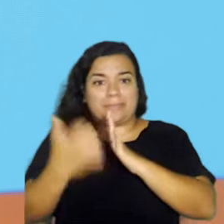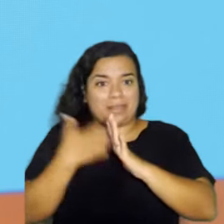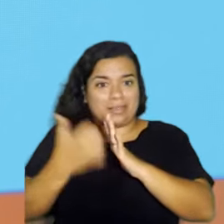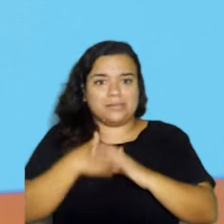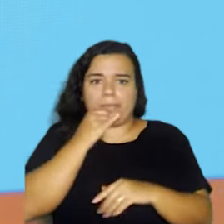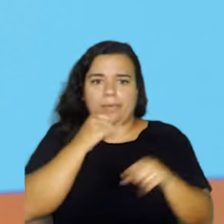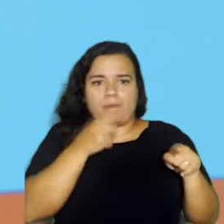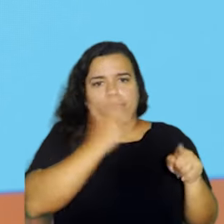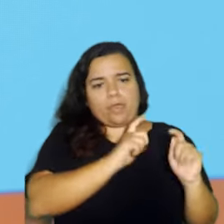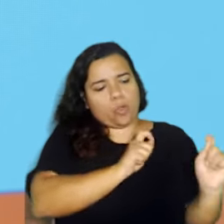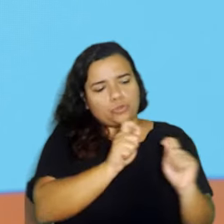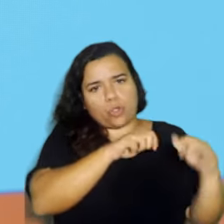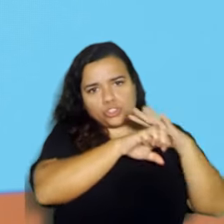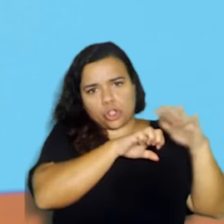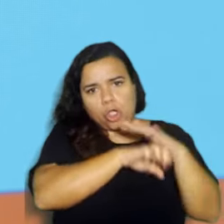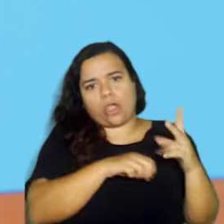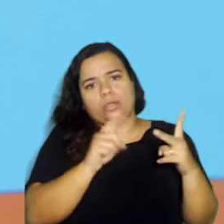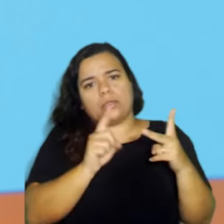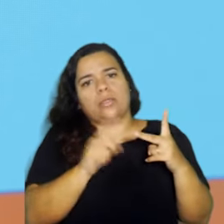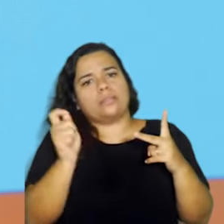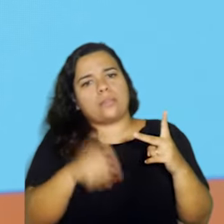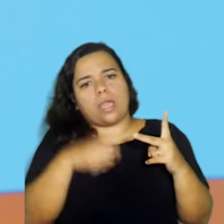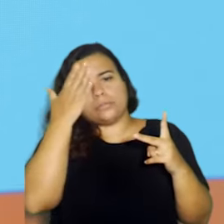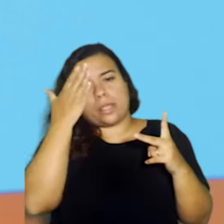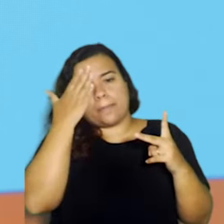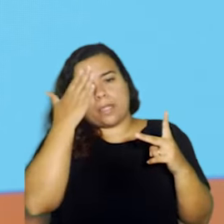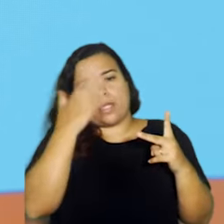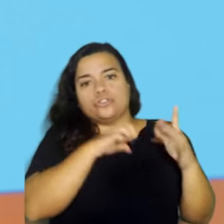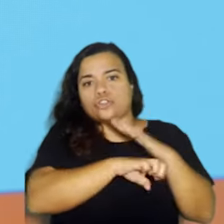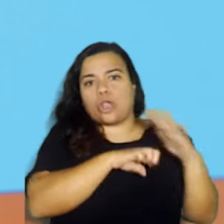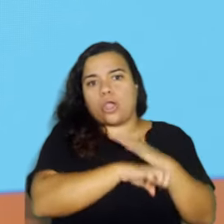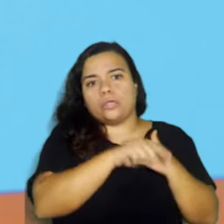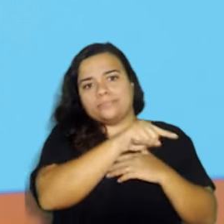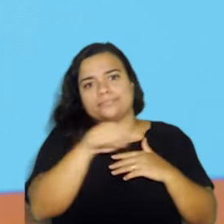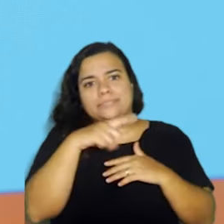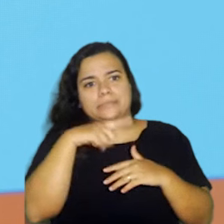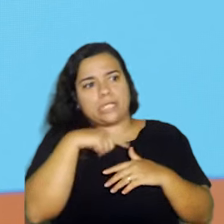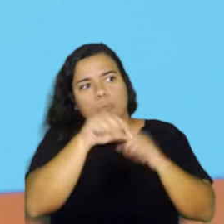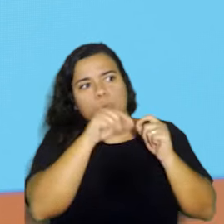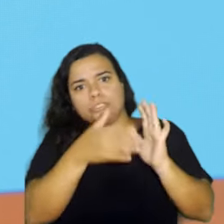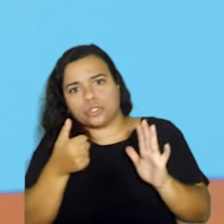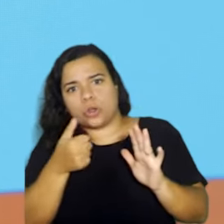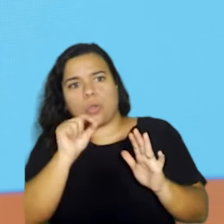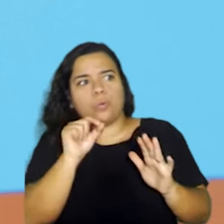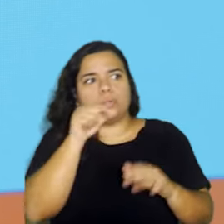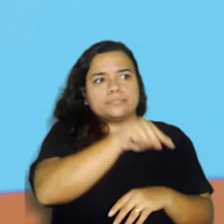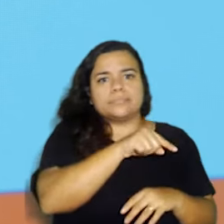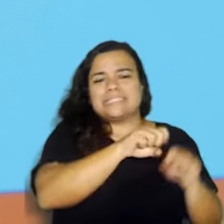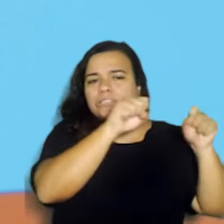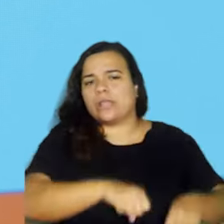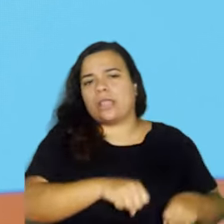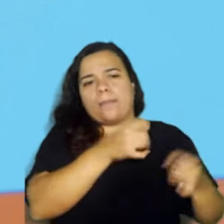né então ah eu consigo aqui fazer um controle de estoque eu consigo depois desse controle de estoque da Baixa dele automaticamente pelo próprio